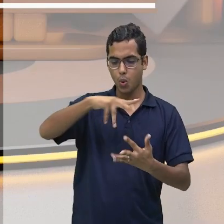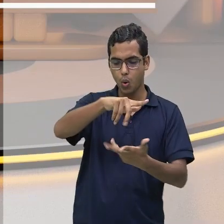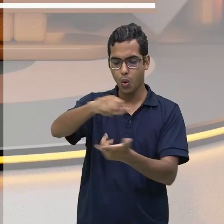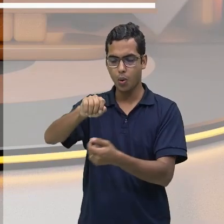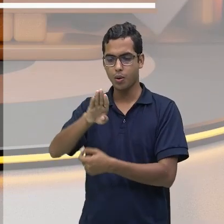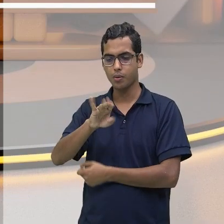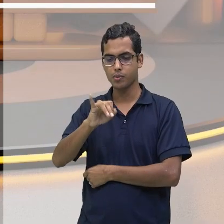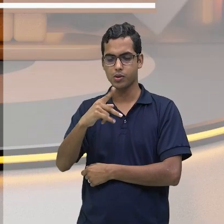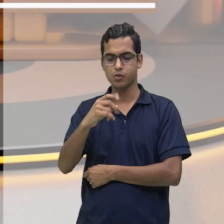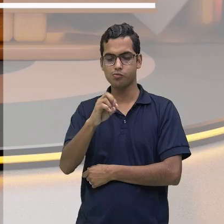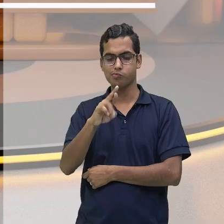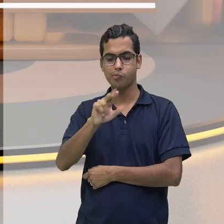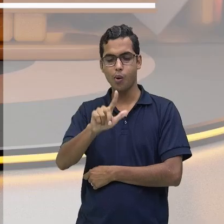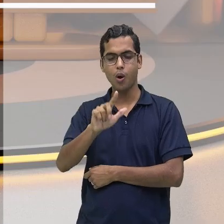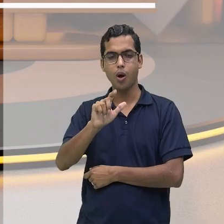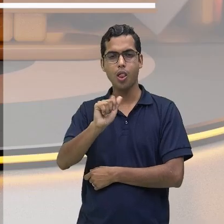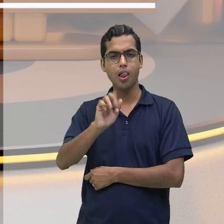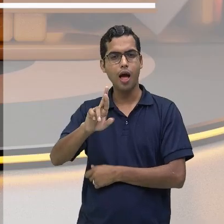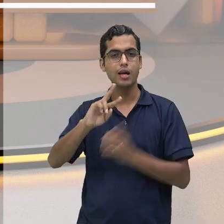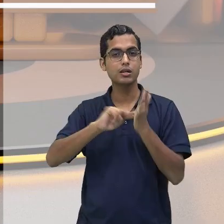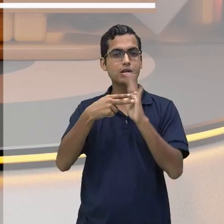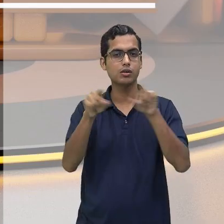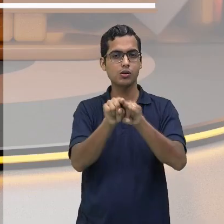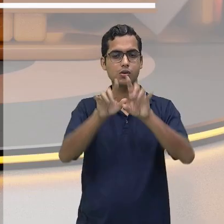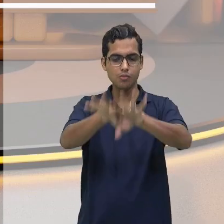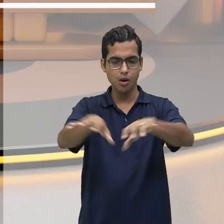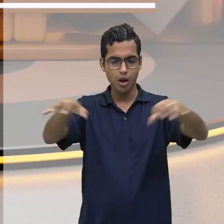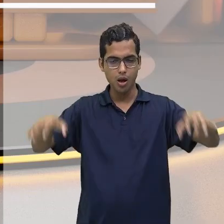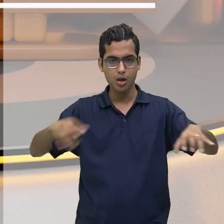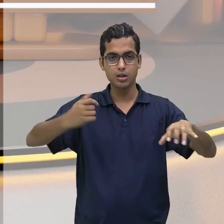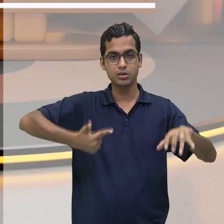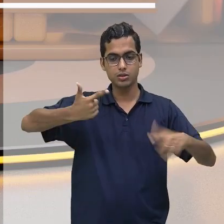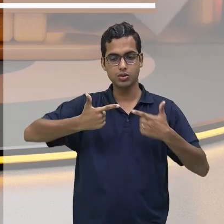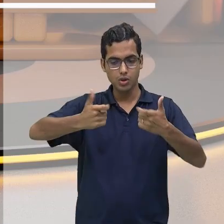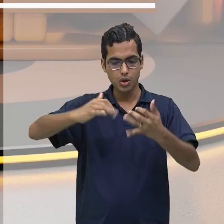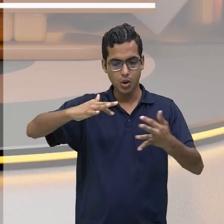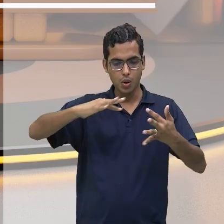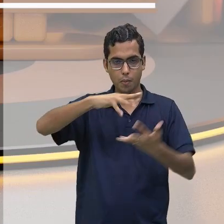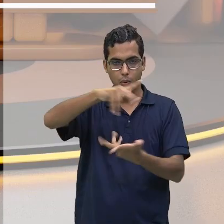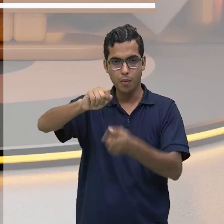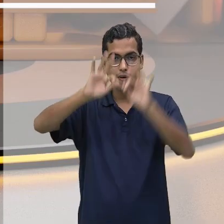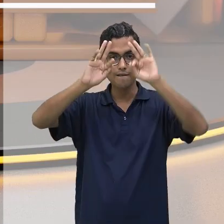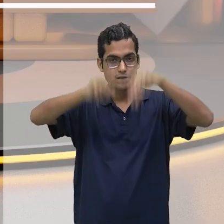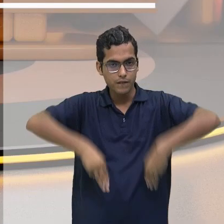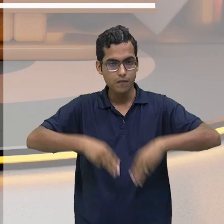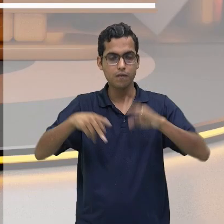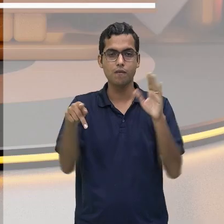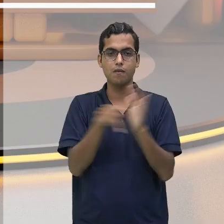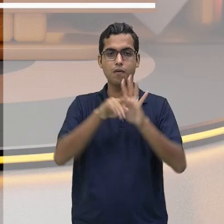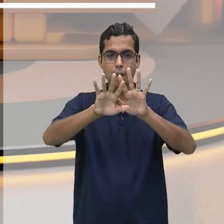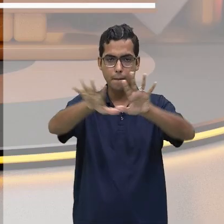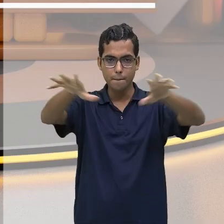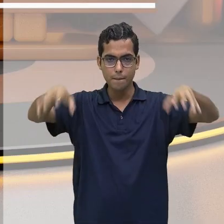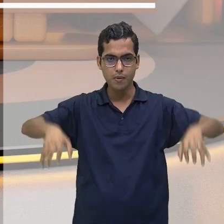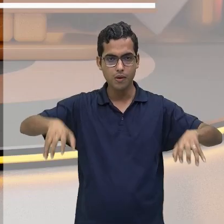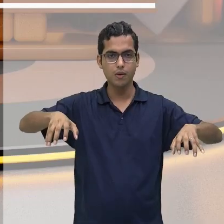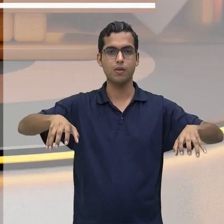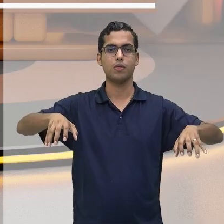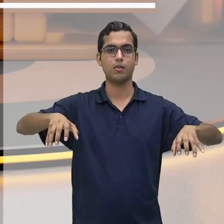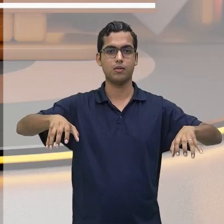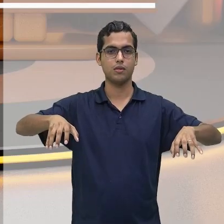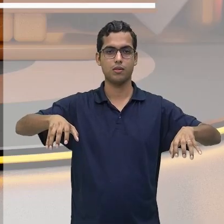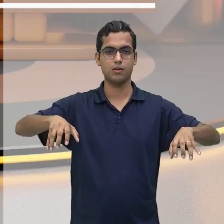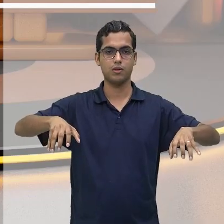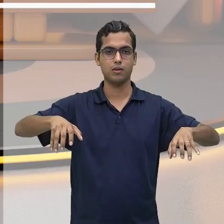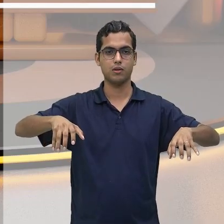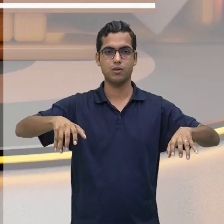gente, esses dois países eles estavam juntos, do mesmo lado. Porém, com o fim da Segunda Guerra Mundial, eles não vão